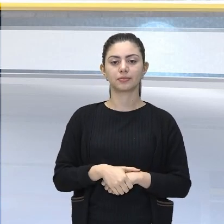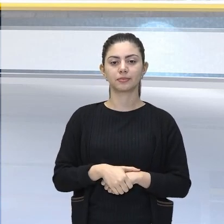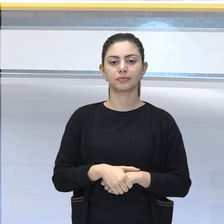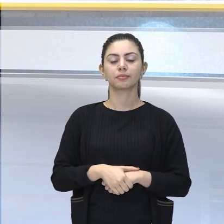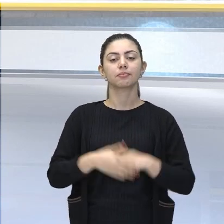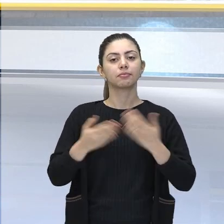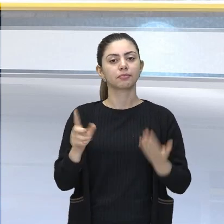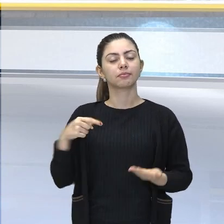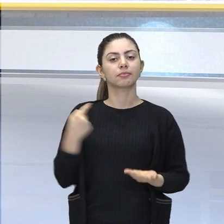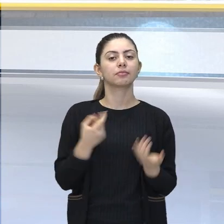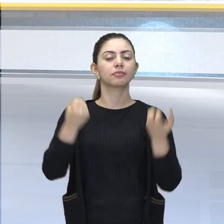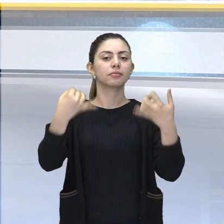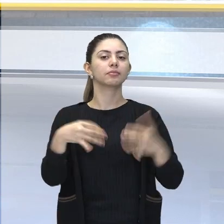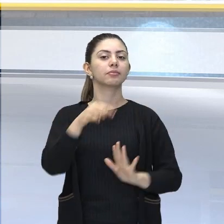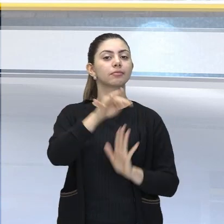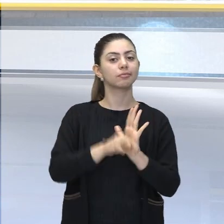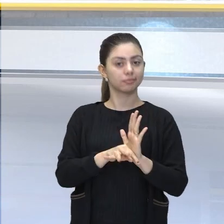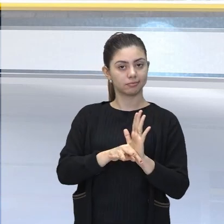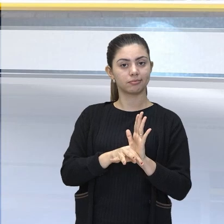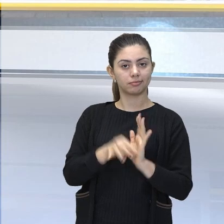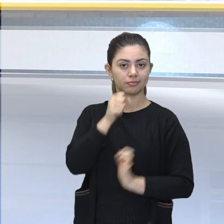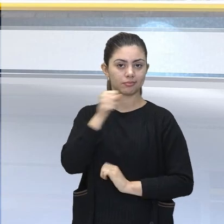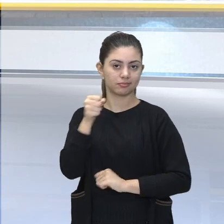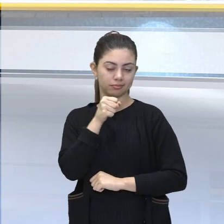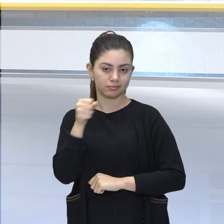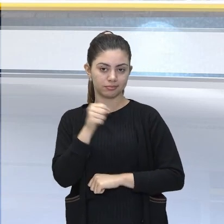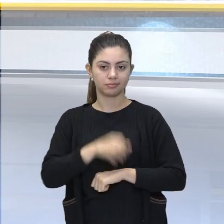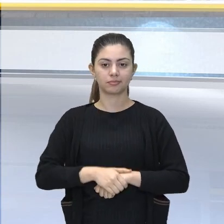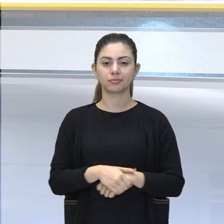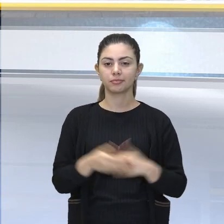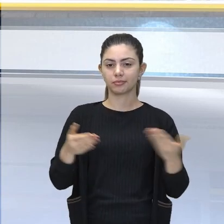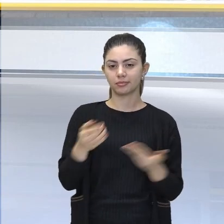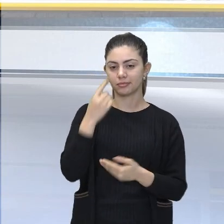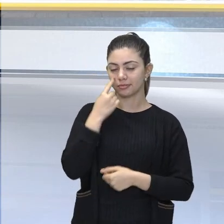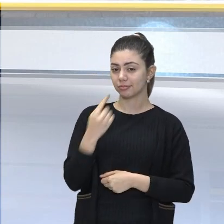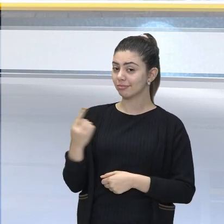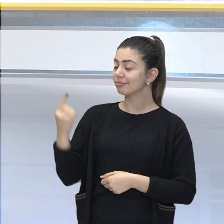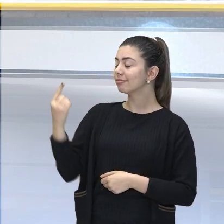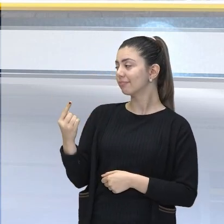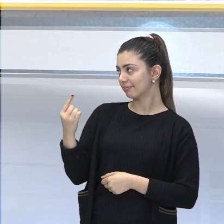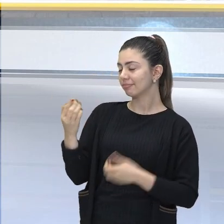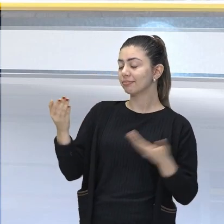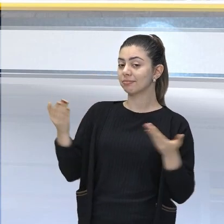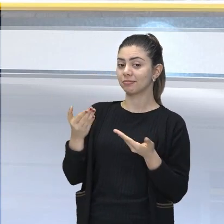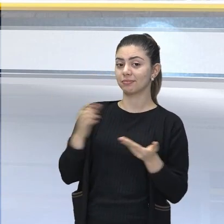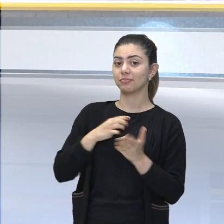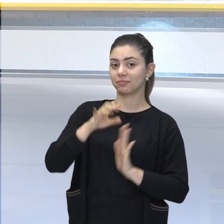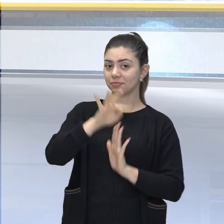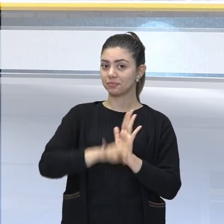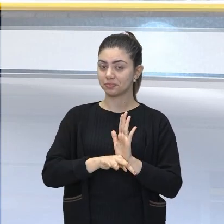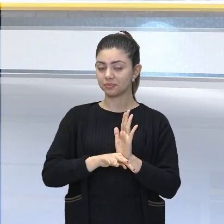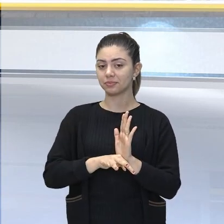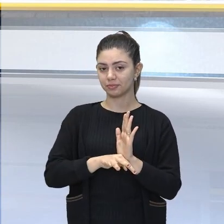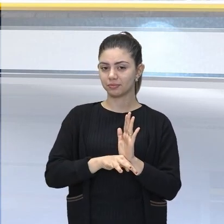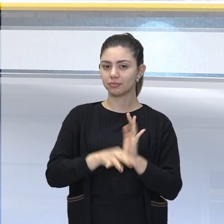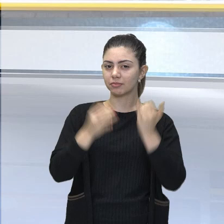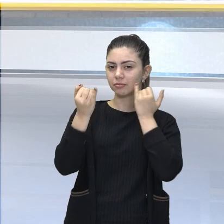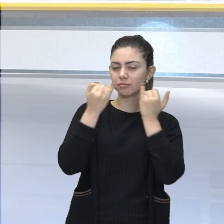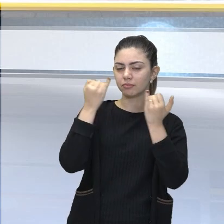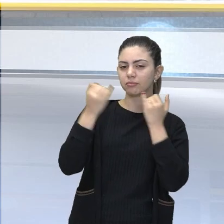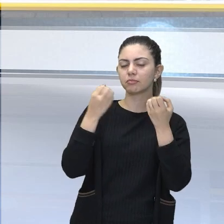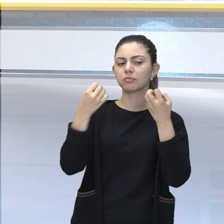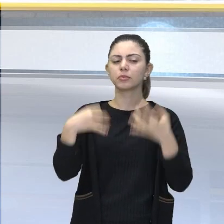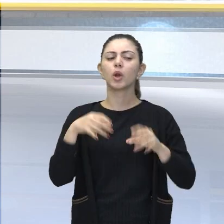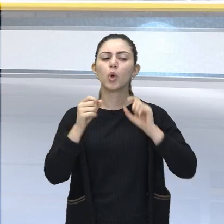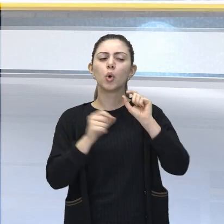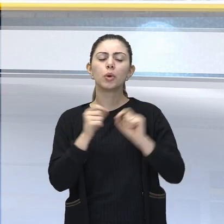em textos jornalísticos, vamos acompanhar aqui comigo um pouquinho sobre eles, né? O que são eles, a gente